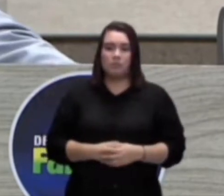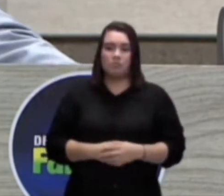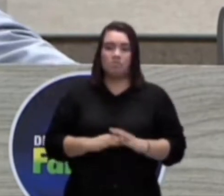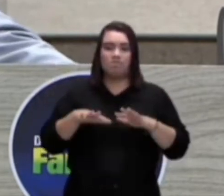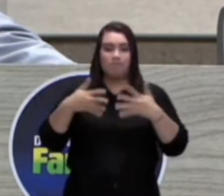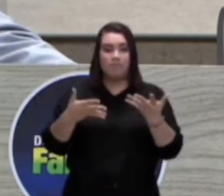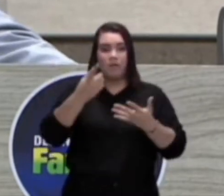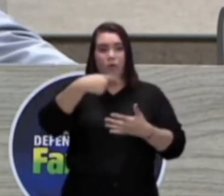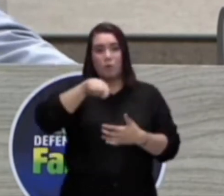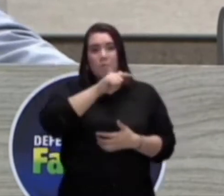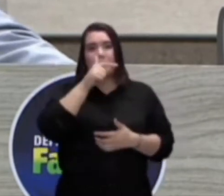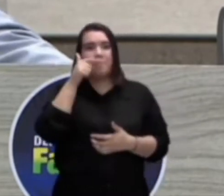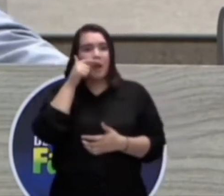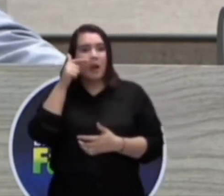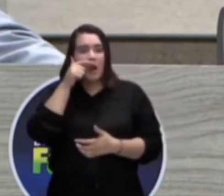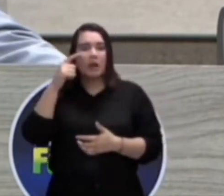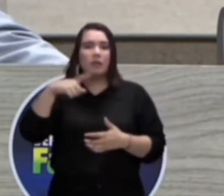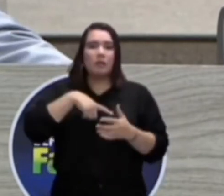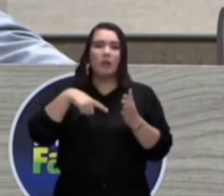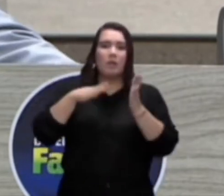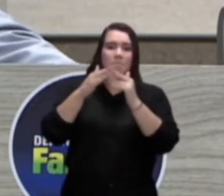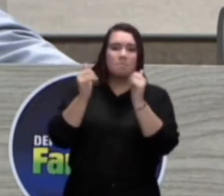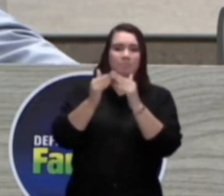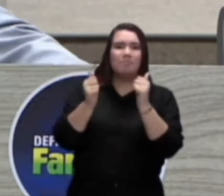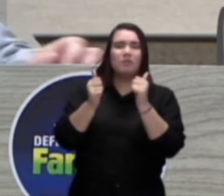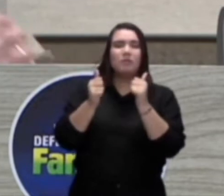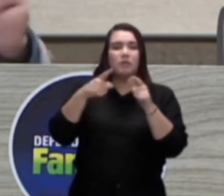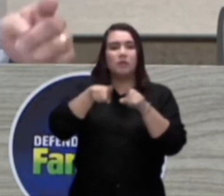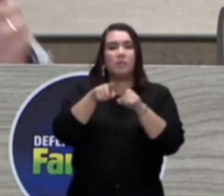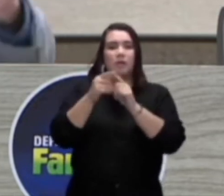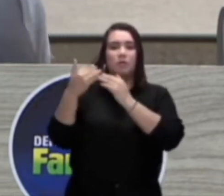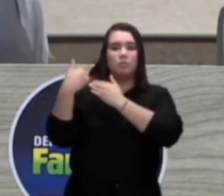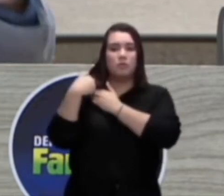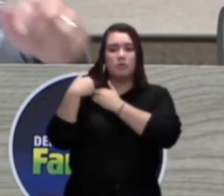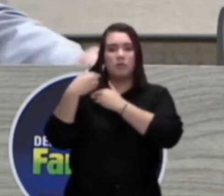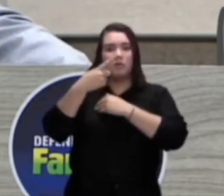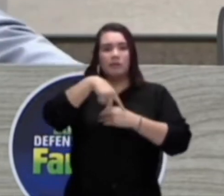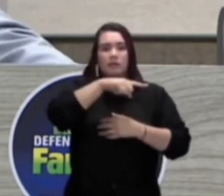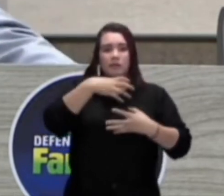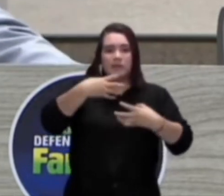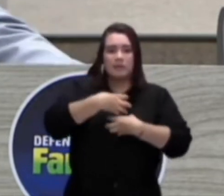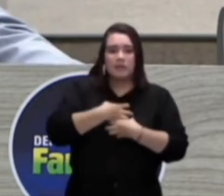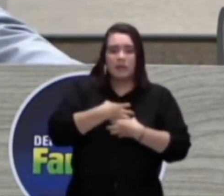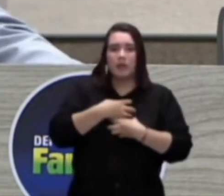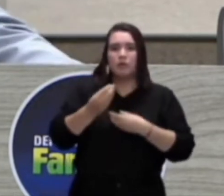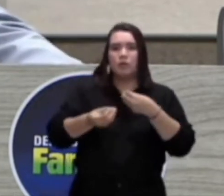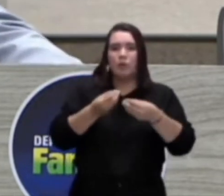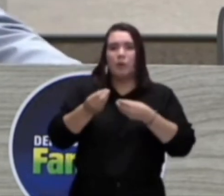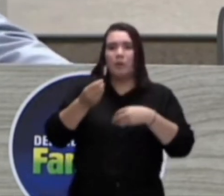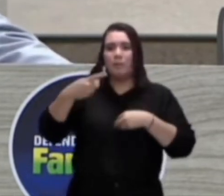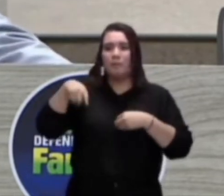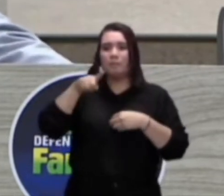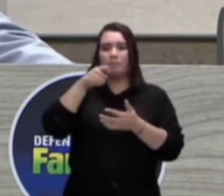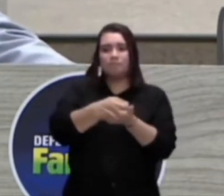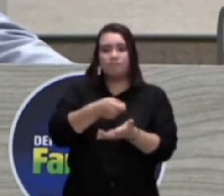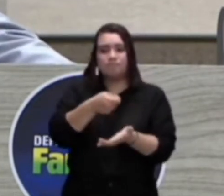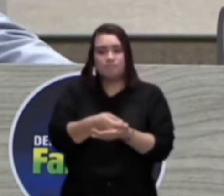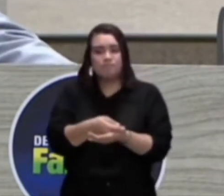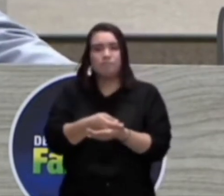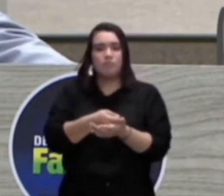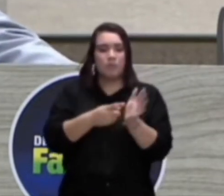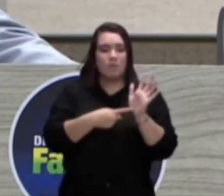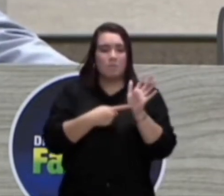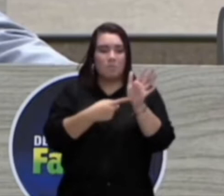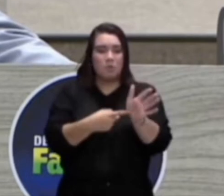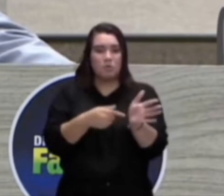dos pais e responsáveis que estão se sentindo coagidos pela exigência da